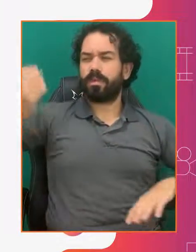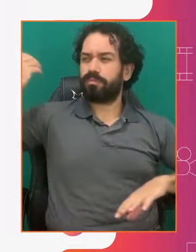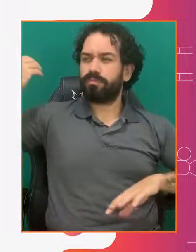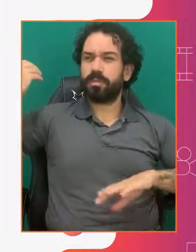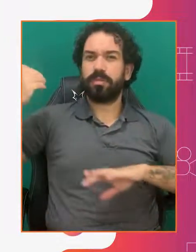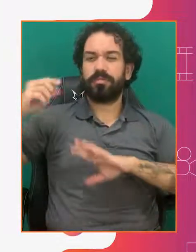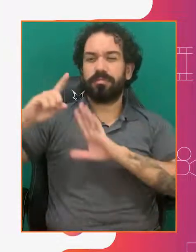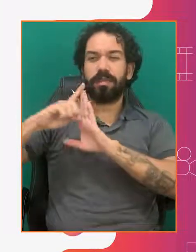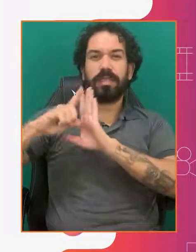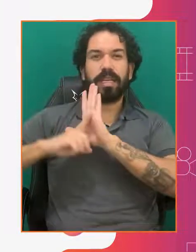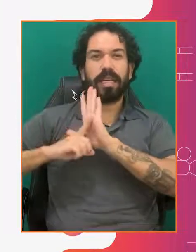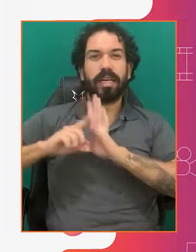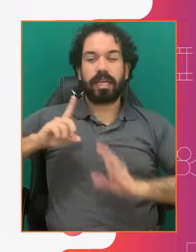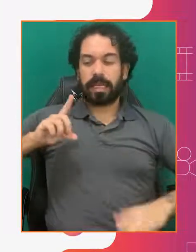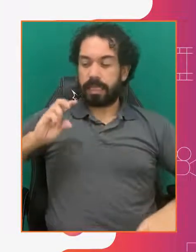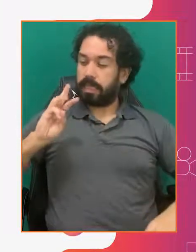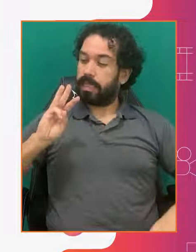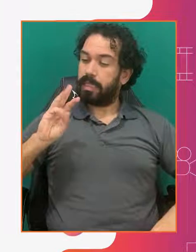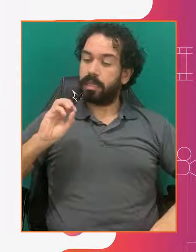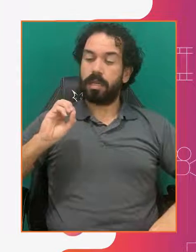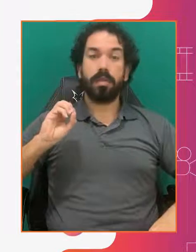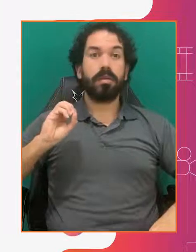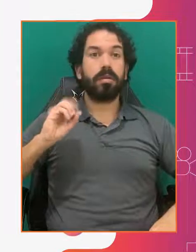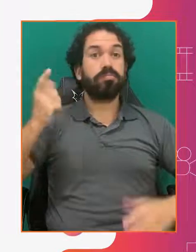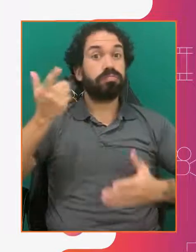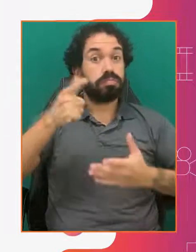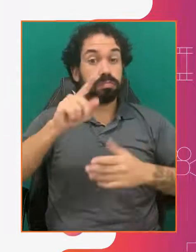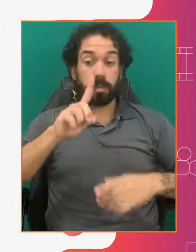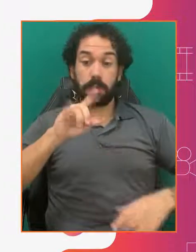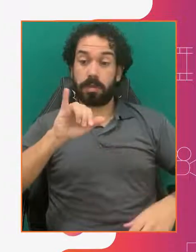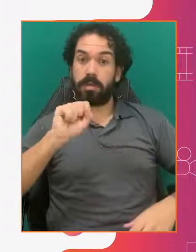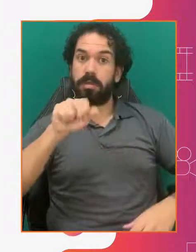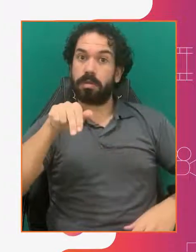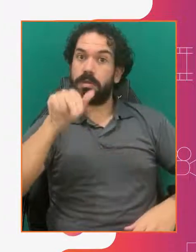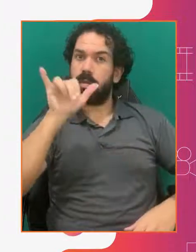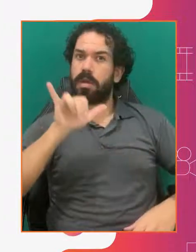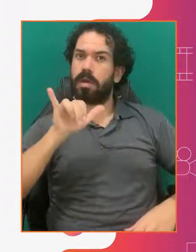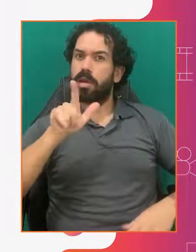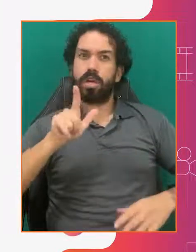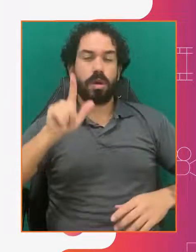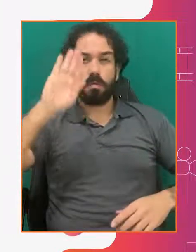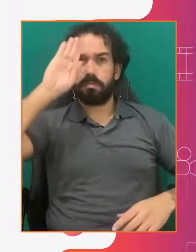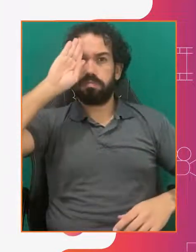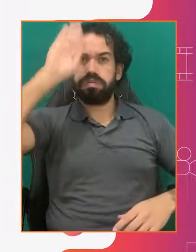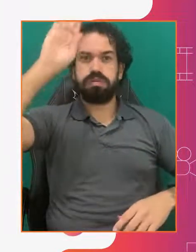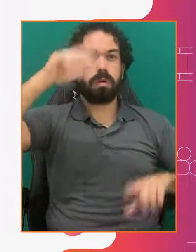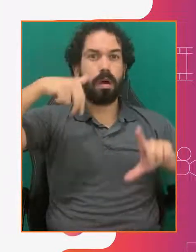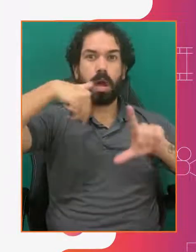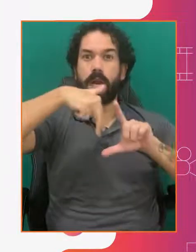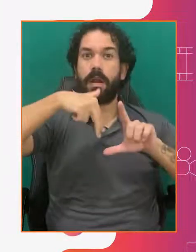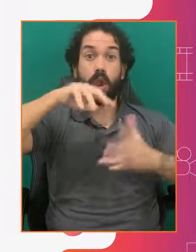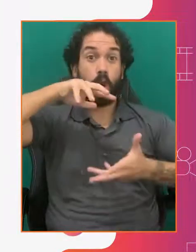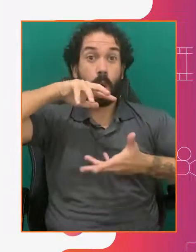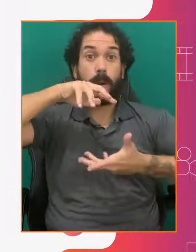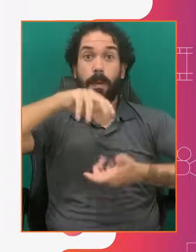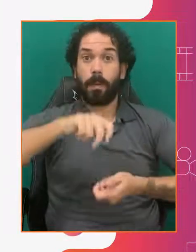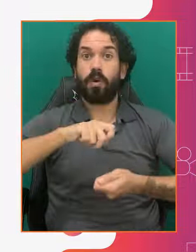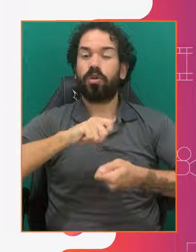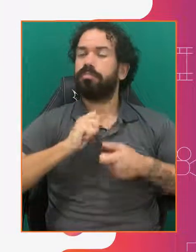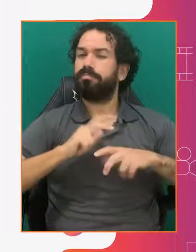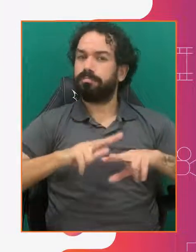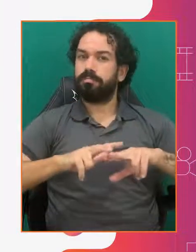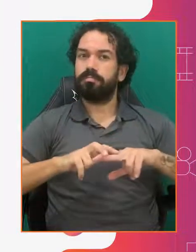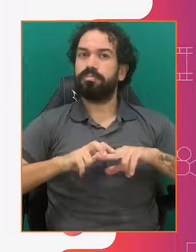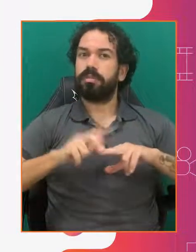de 30, os estúdios Disney estavam liderando o cinema de animação mundial e, para isso,